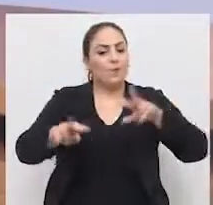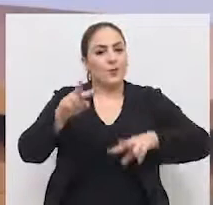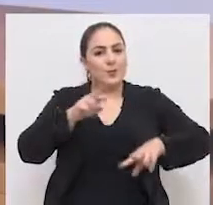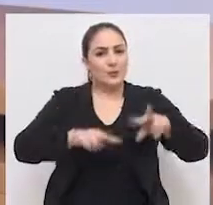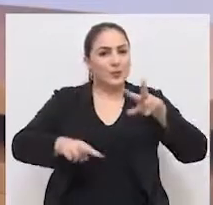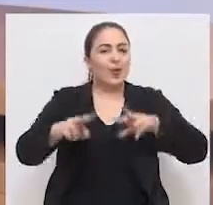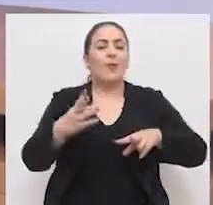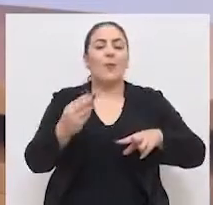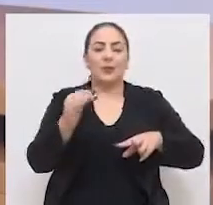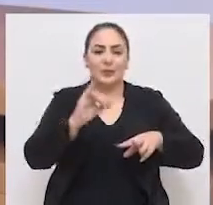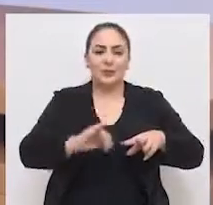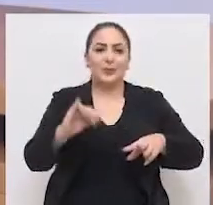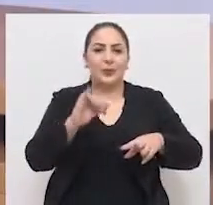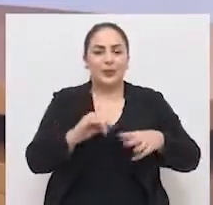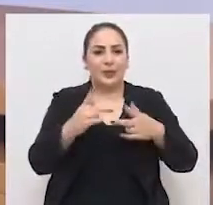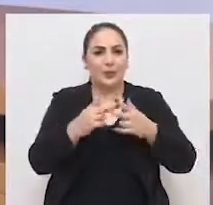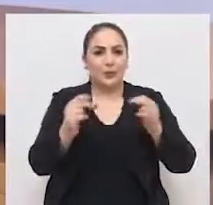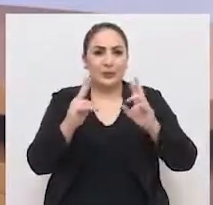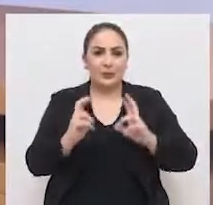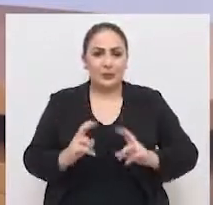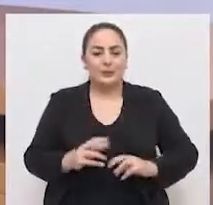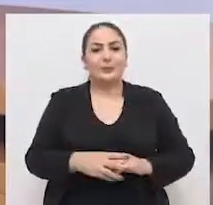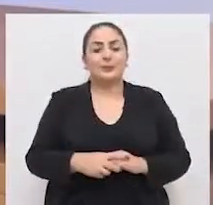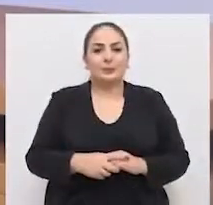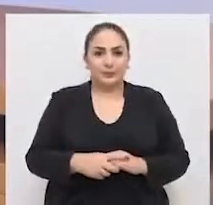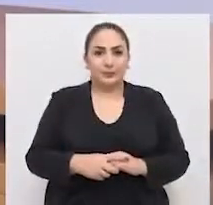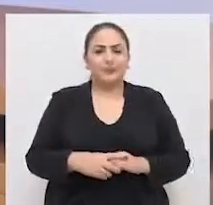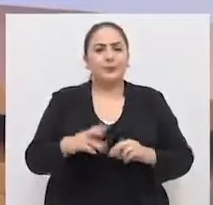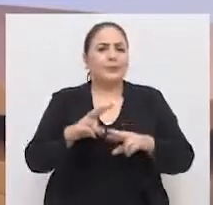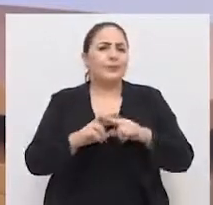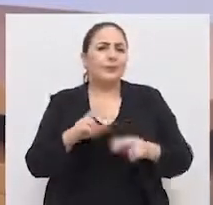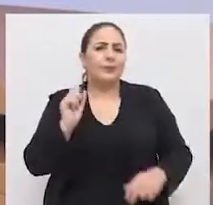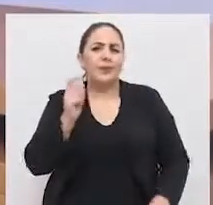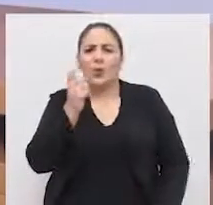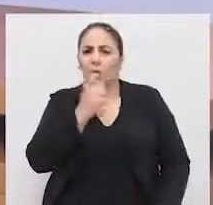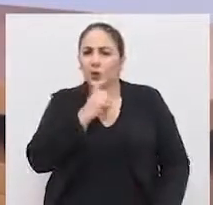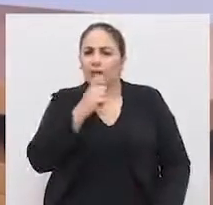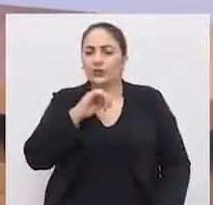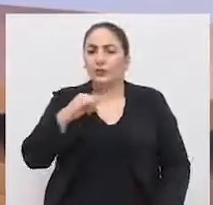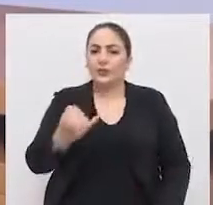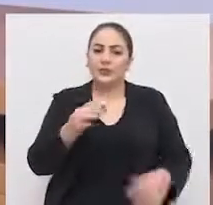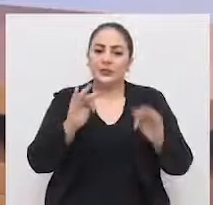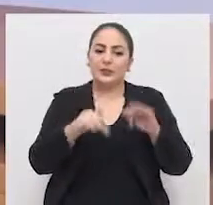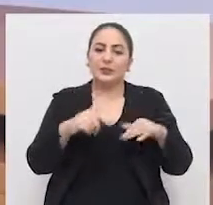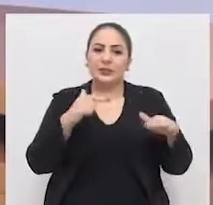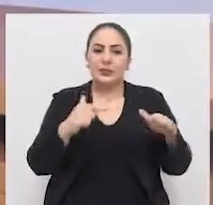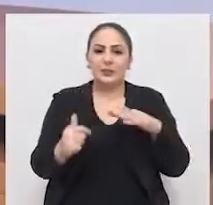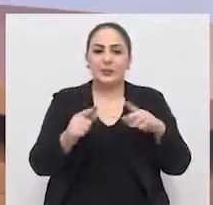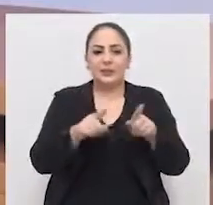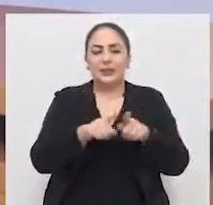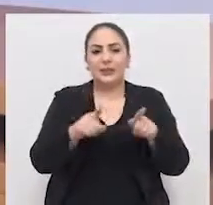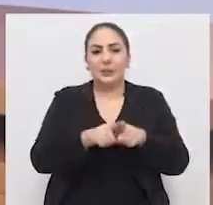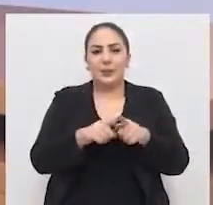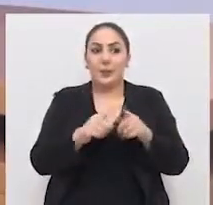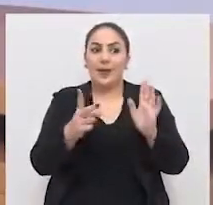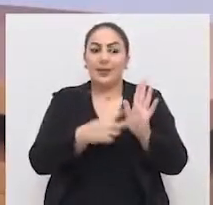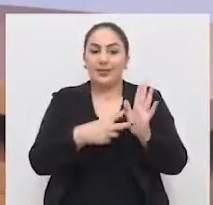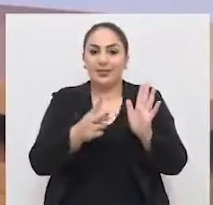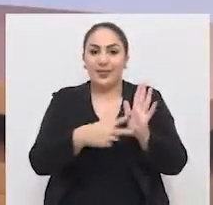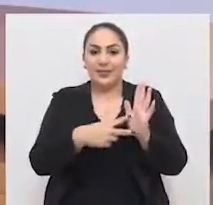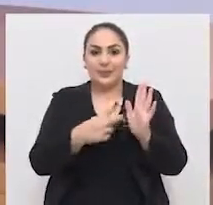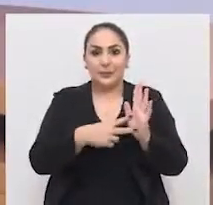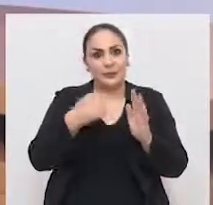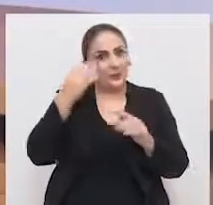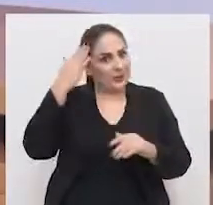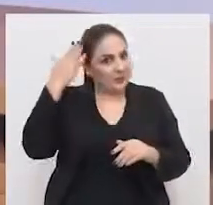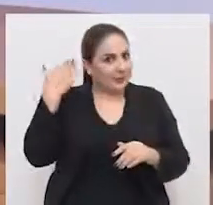visual conta muito em determinadas questões. Então, que tal aproveitar o fim de semana e dar uma atenção